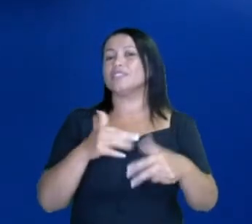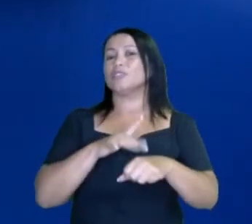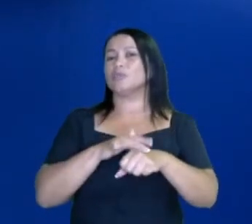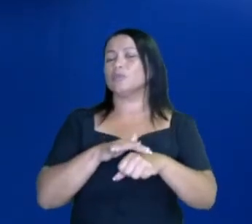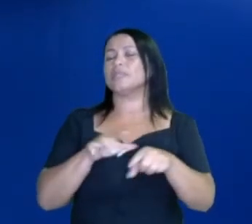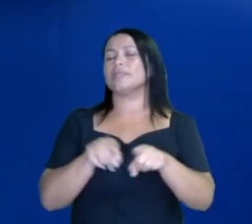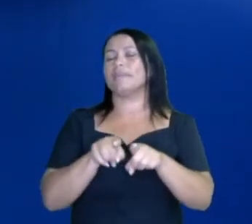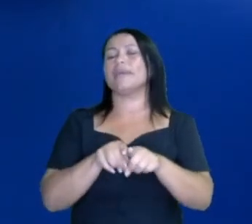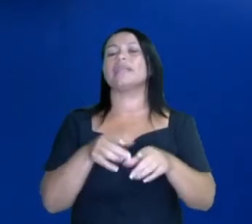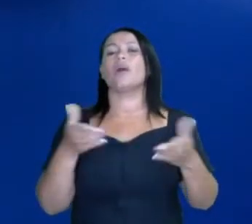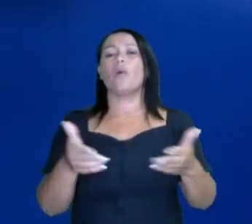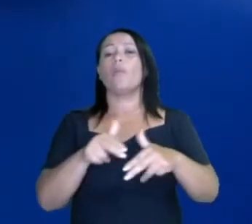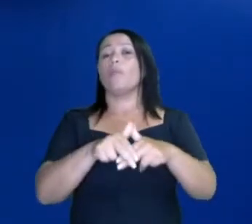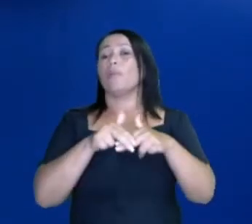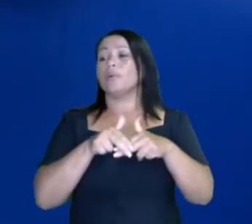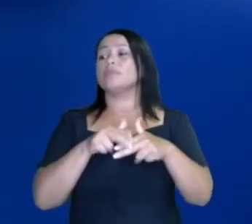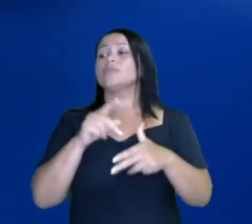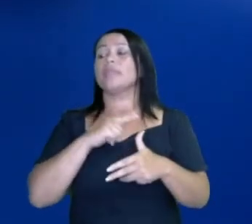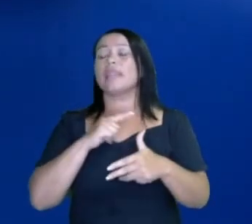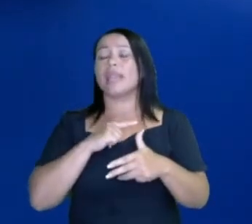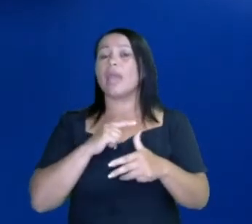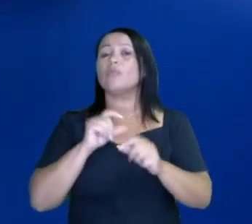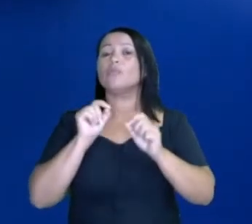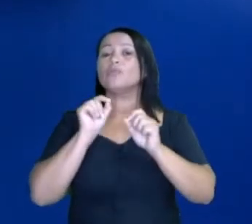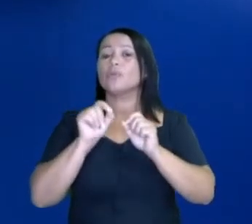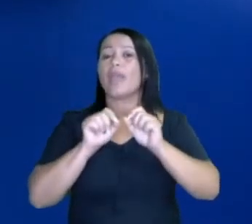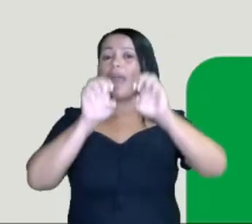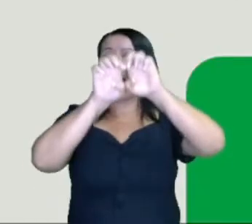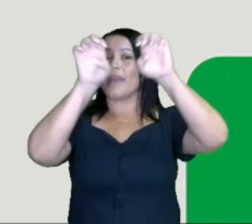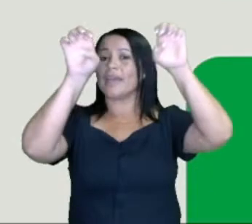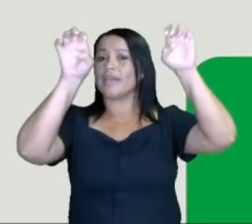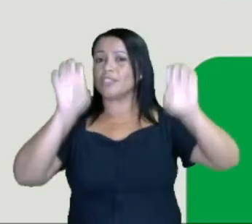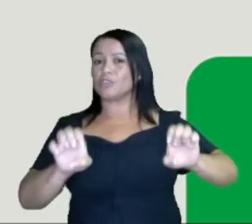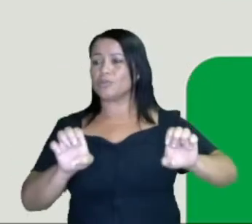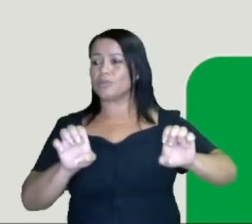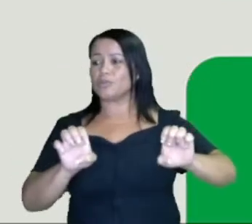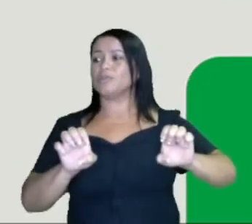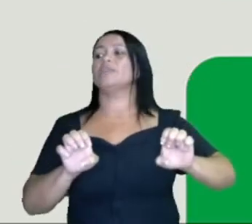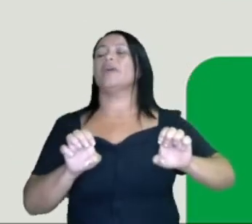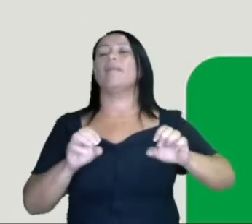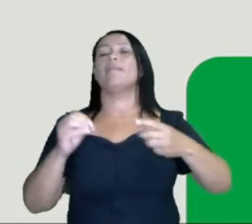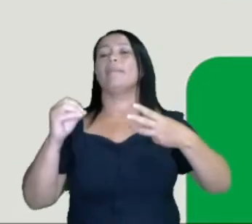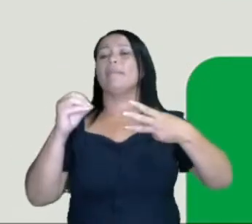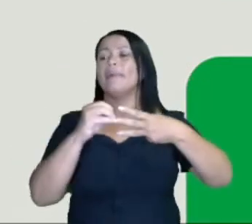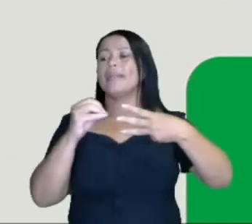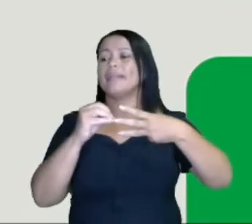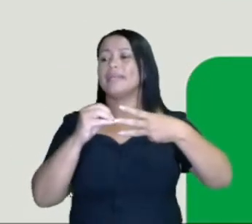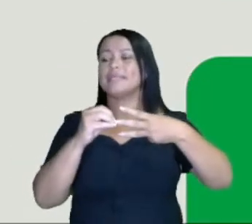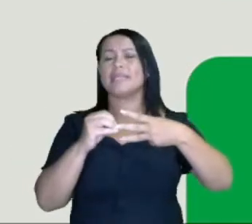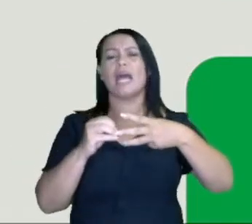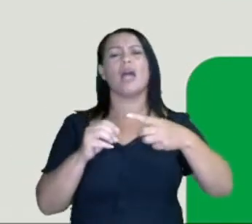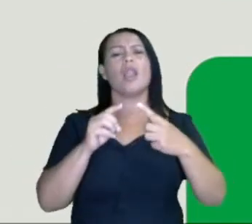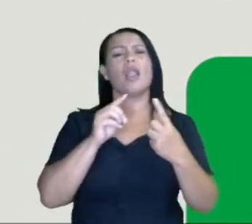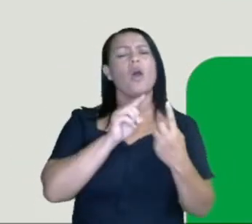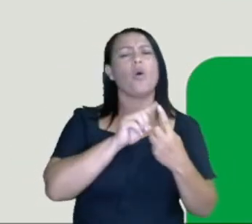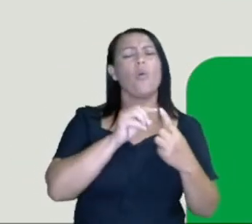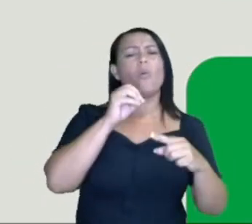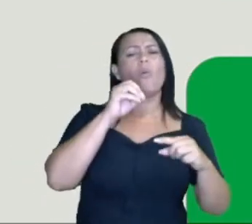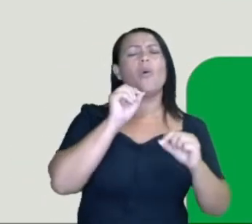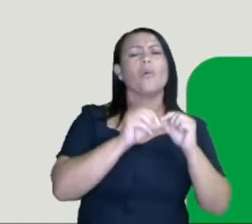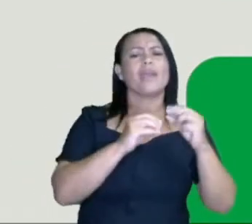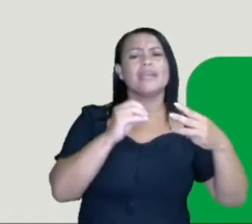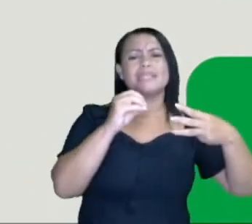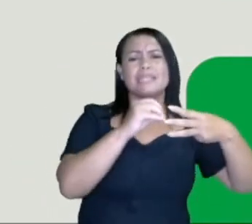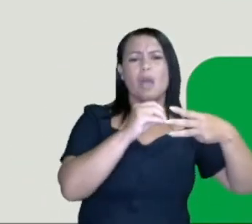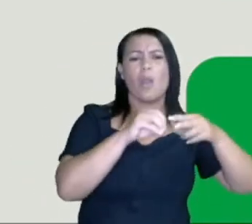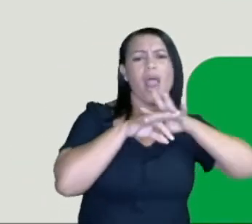E, portanto, temos as seguintes estruturas para as células. Uma célula animal, ela pode ser